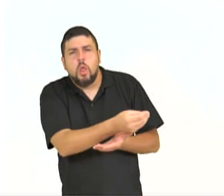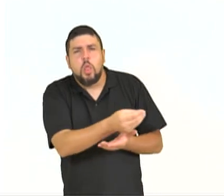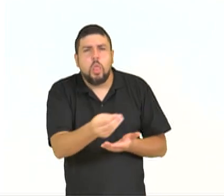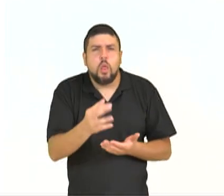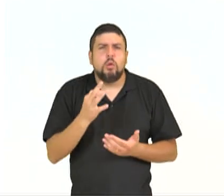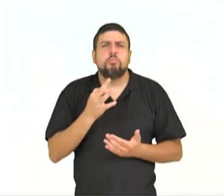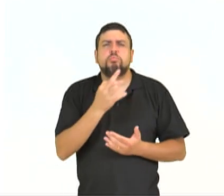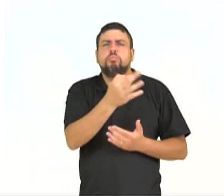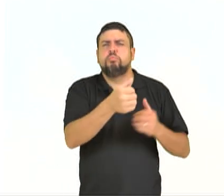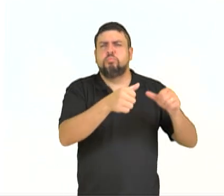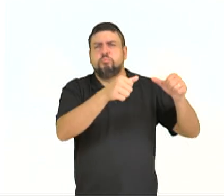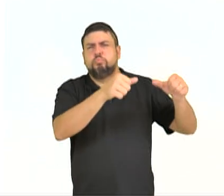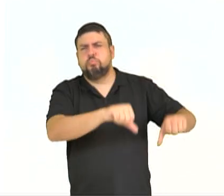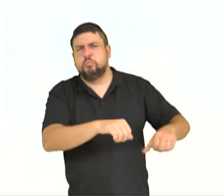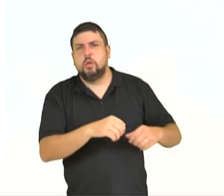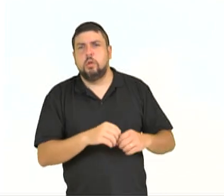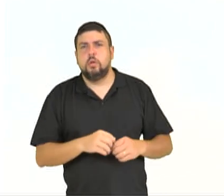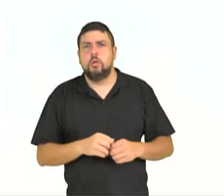de verdade,